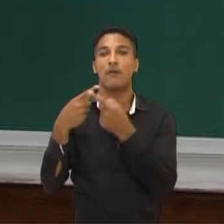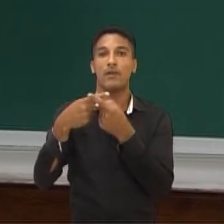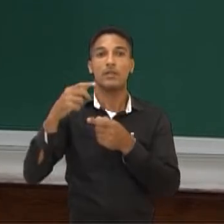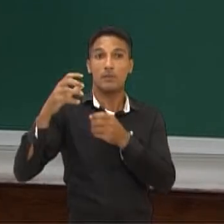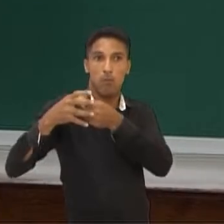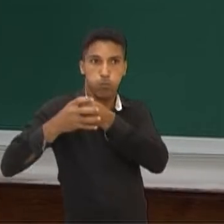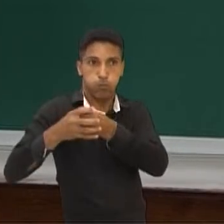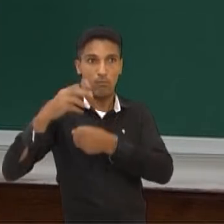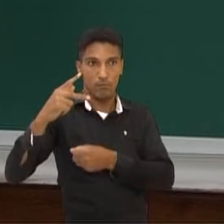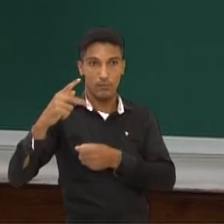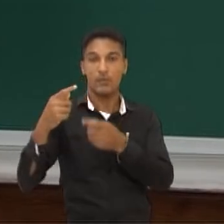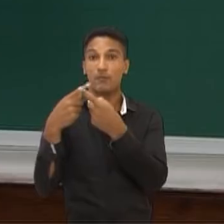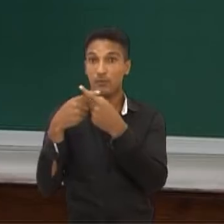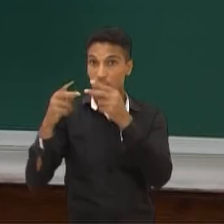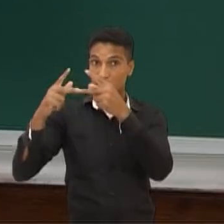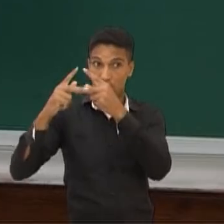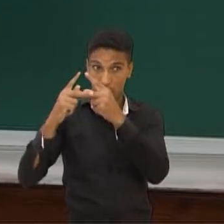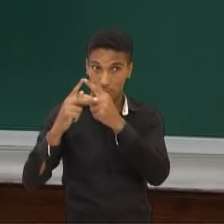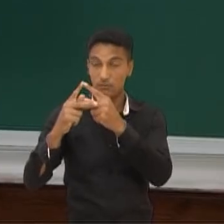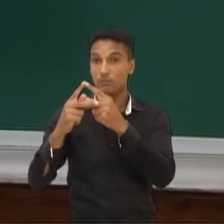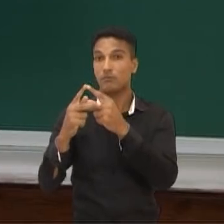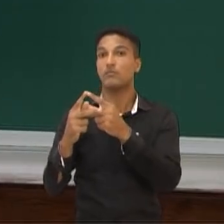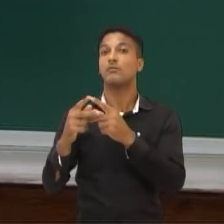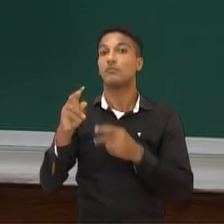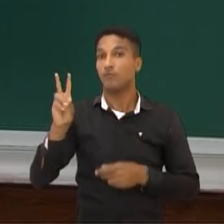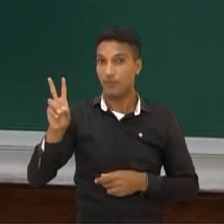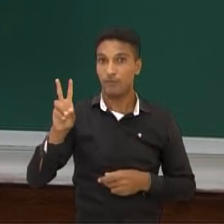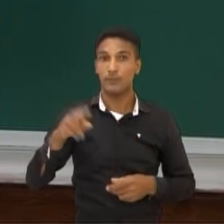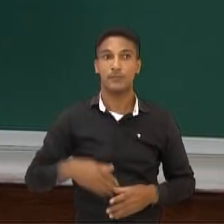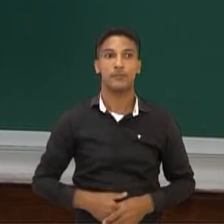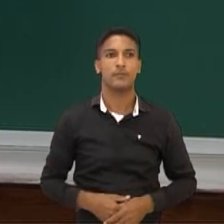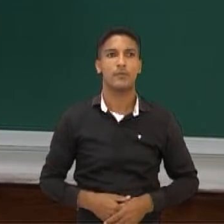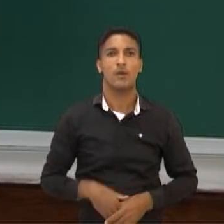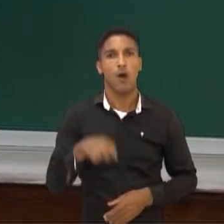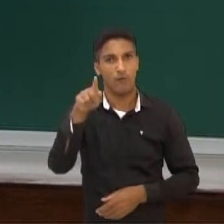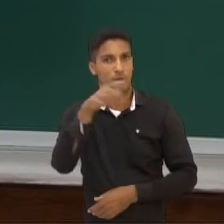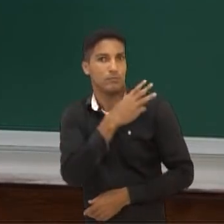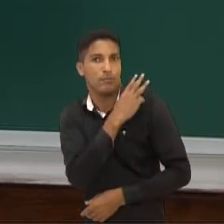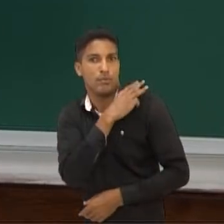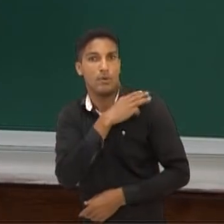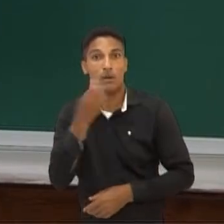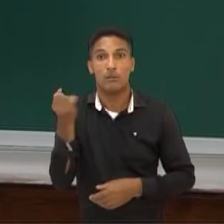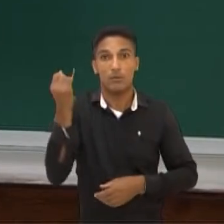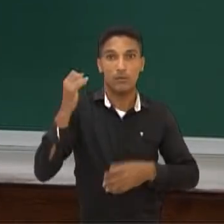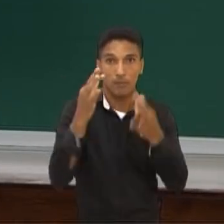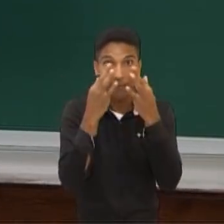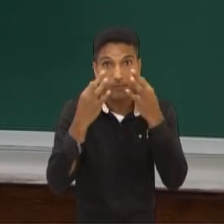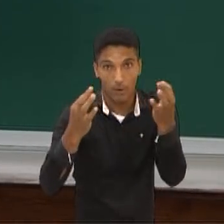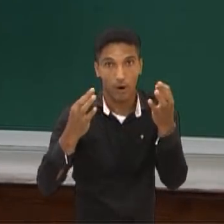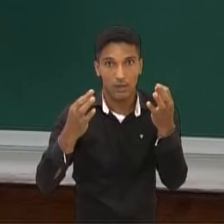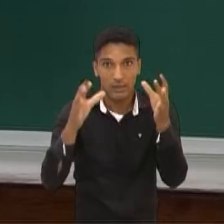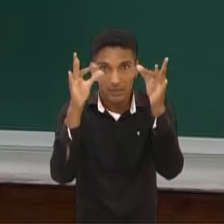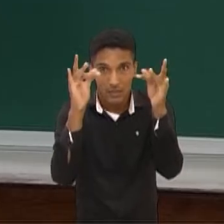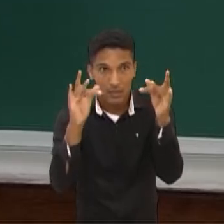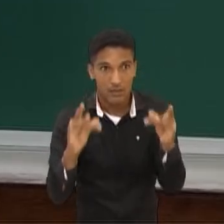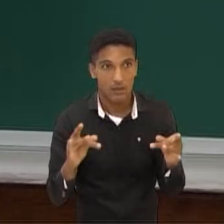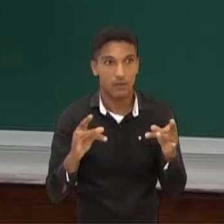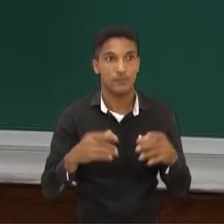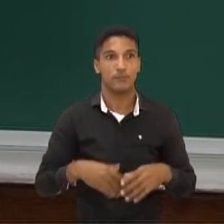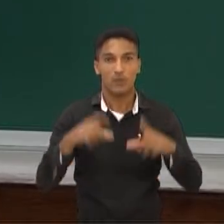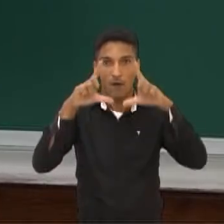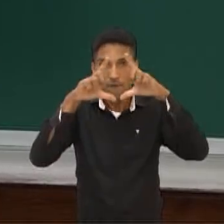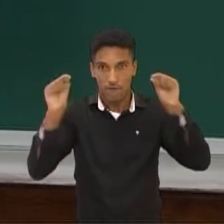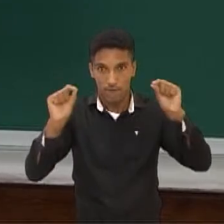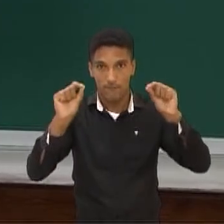a nossa nomenclatura. Pessoal, você que está na terceira série, é bem importante você ficar atento a esses detalhes. Uma